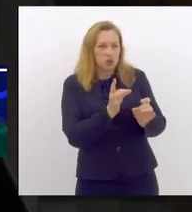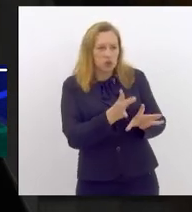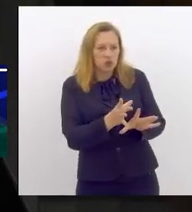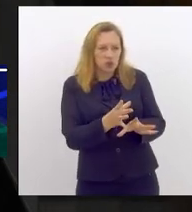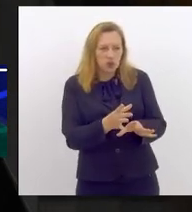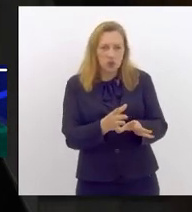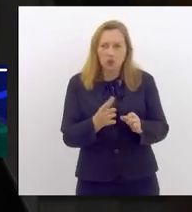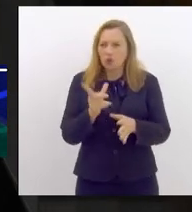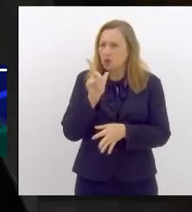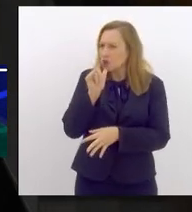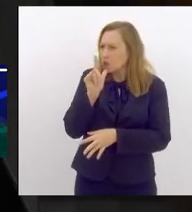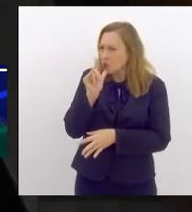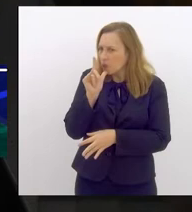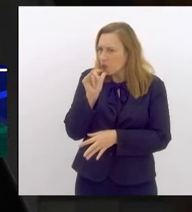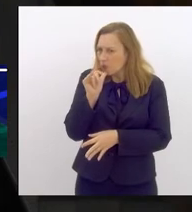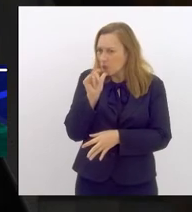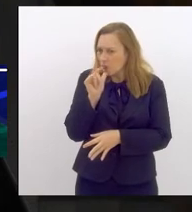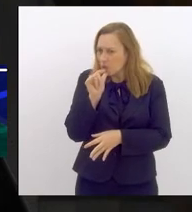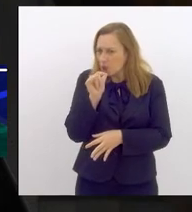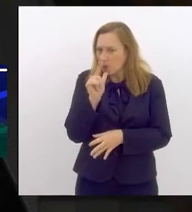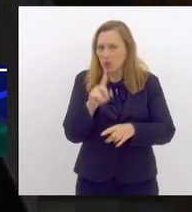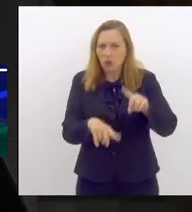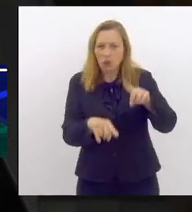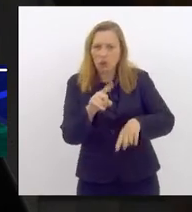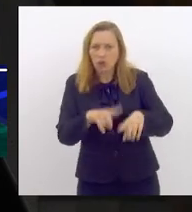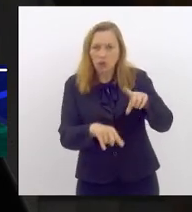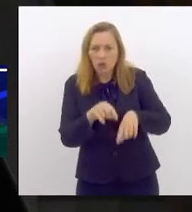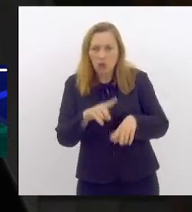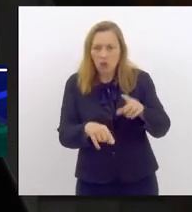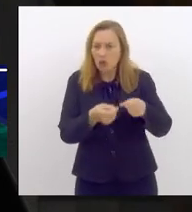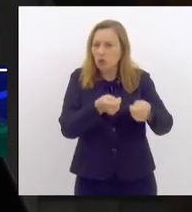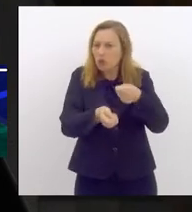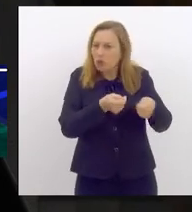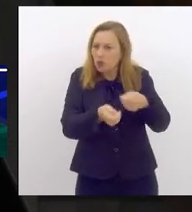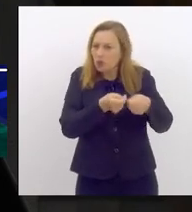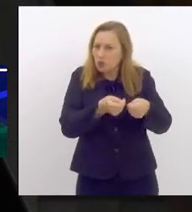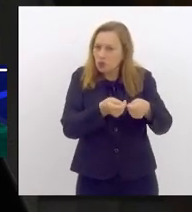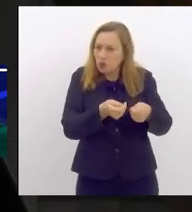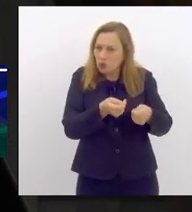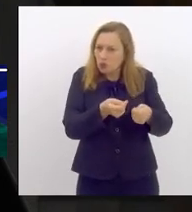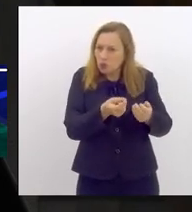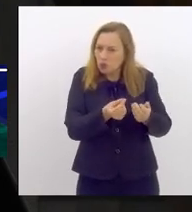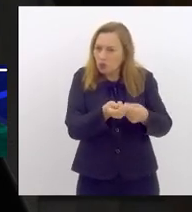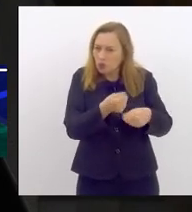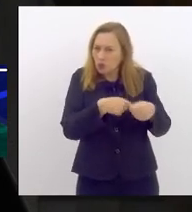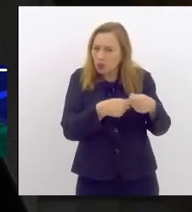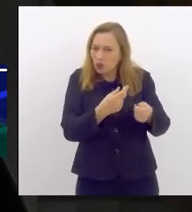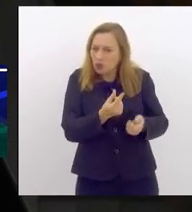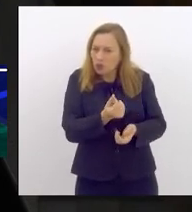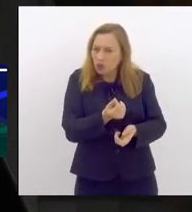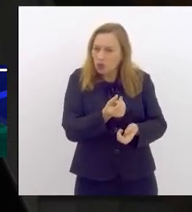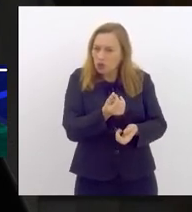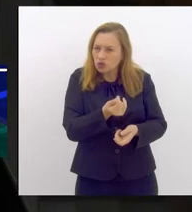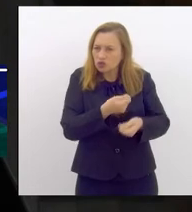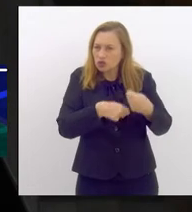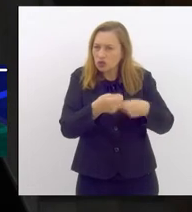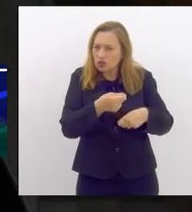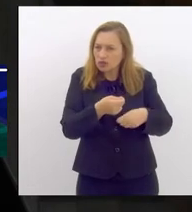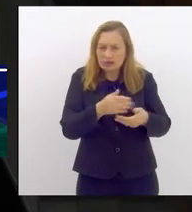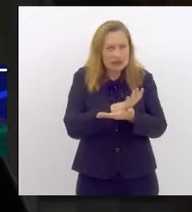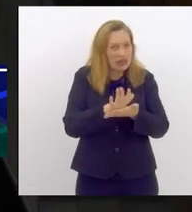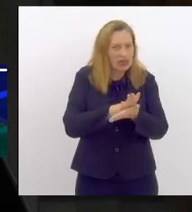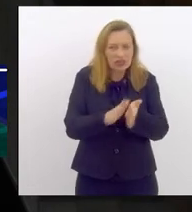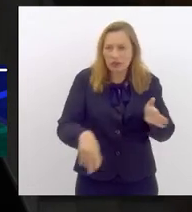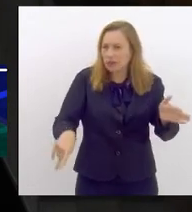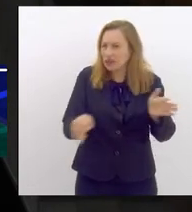sobretudo colocar a água como mercadoria e sob o controle do look da da rentabilidade nada tem a ver com a